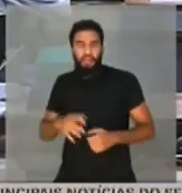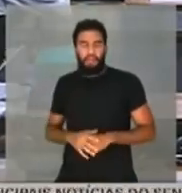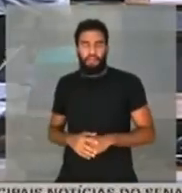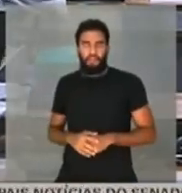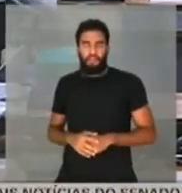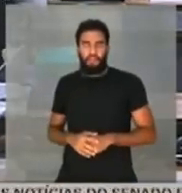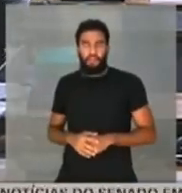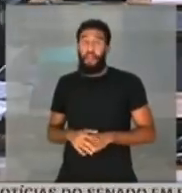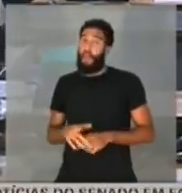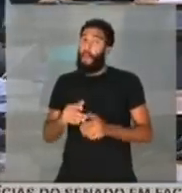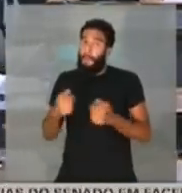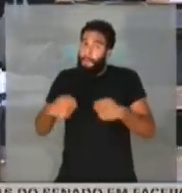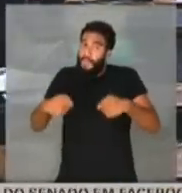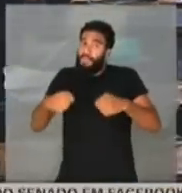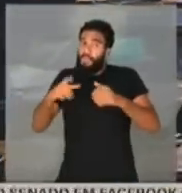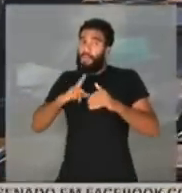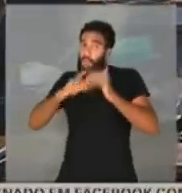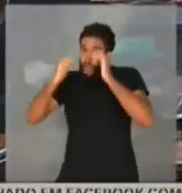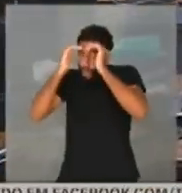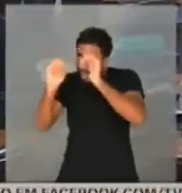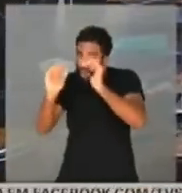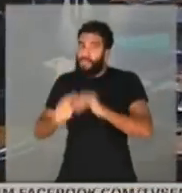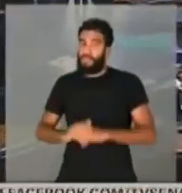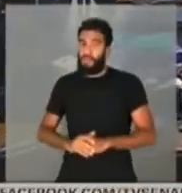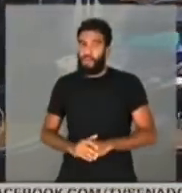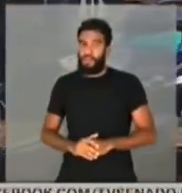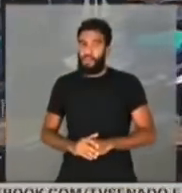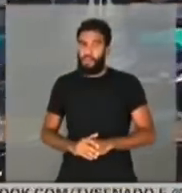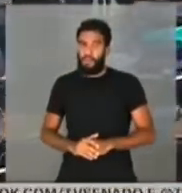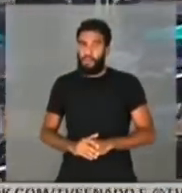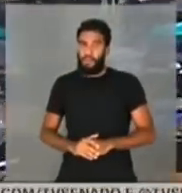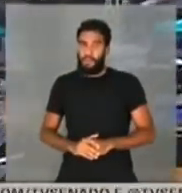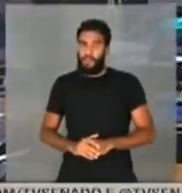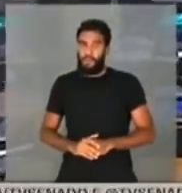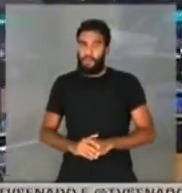sessão. Respeite e merece respeito. Eu não tenho respeito. Não vou responder o senhor e respeito a sua idade.